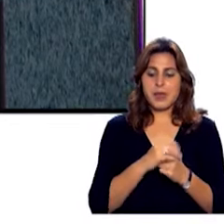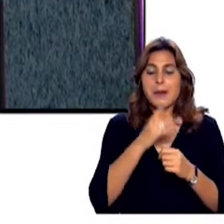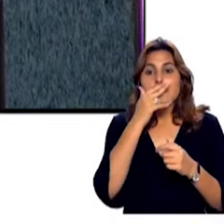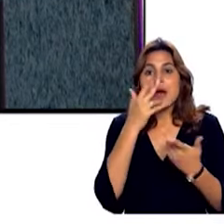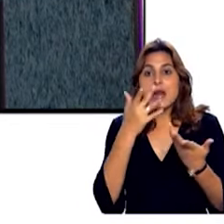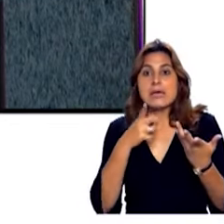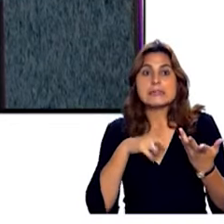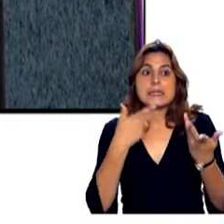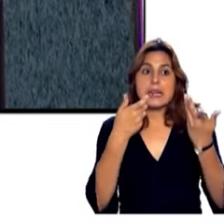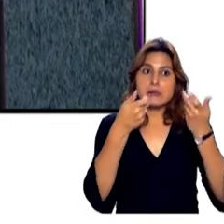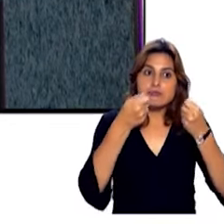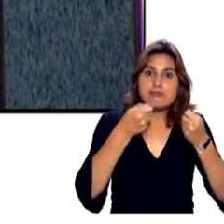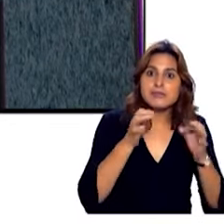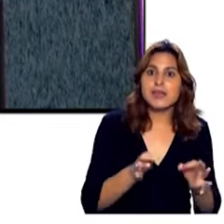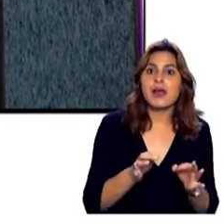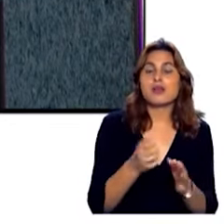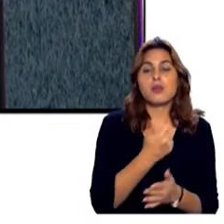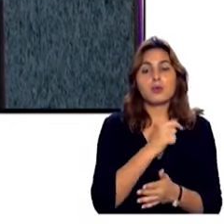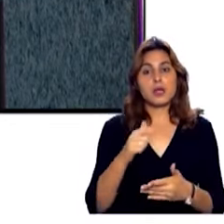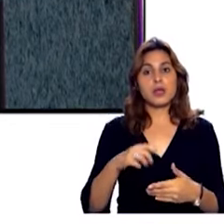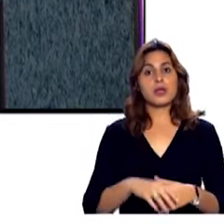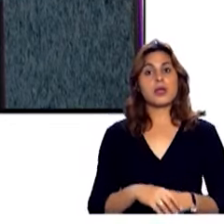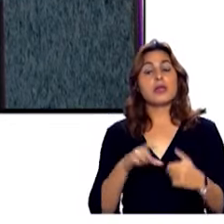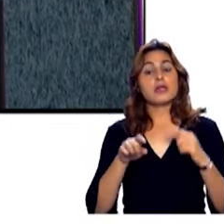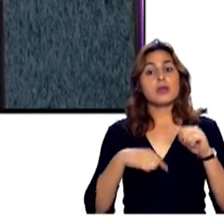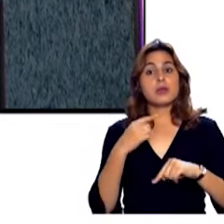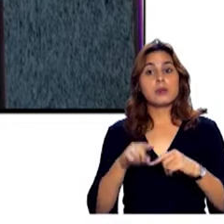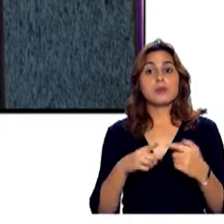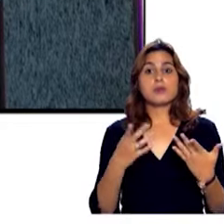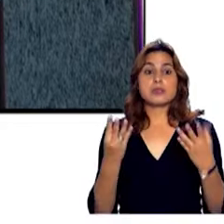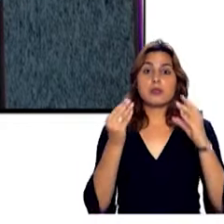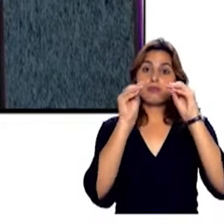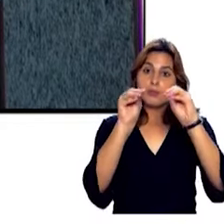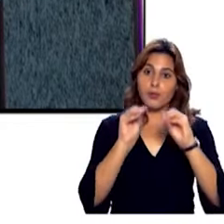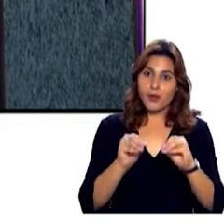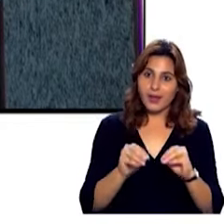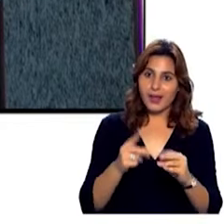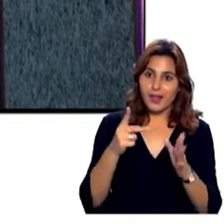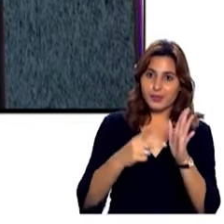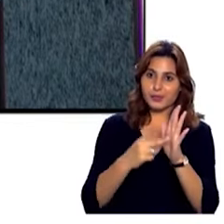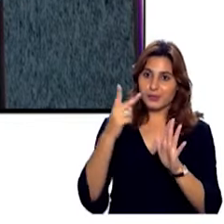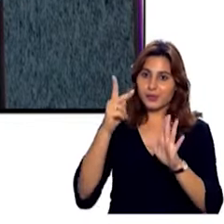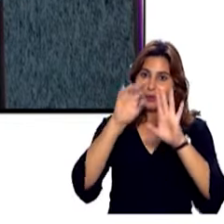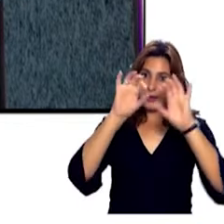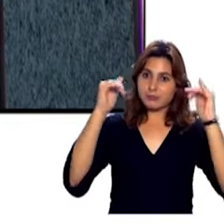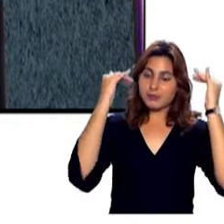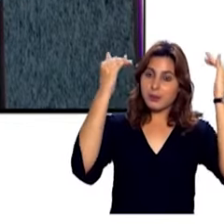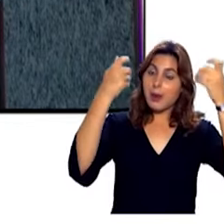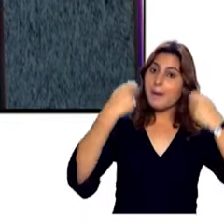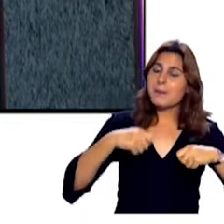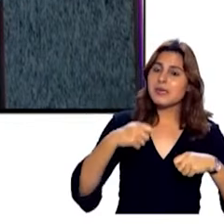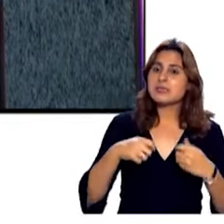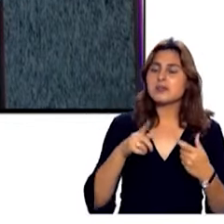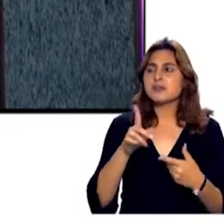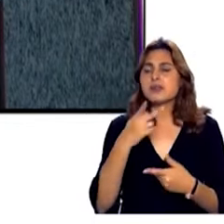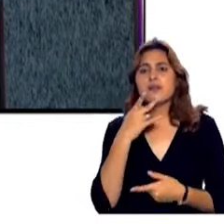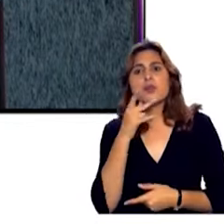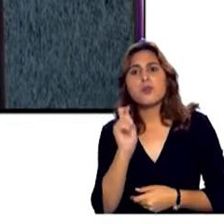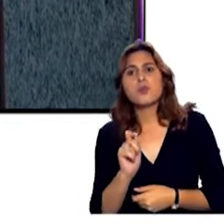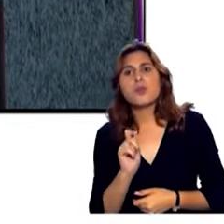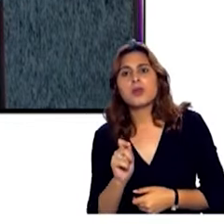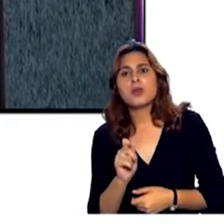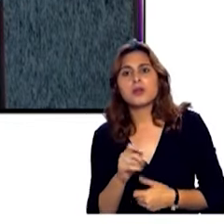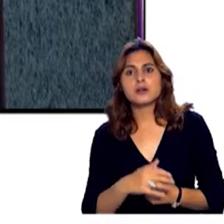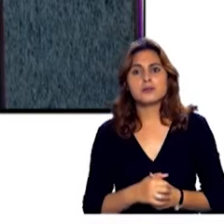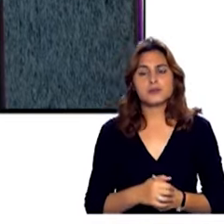preciso a partir do momento em que foram institu das duas cortes supremas é preciso saber do que se está falando quando você